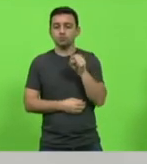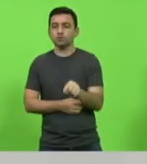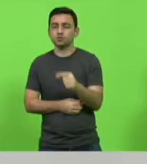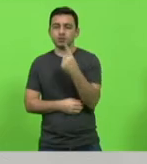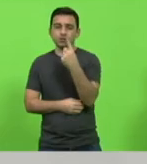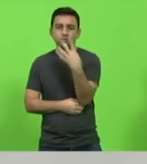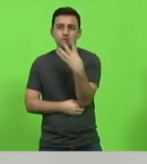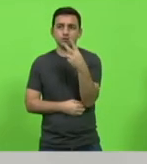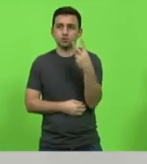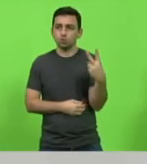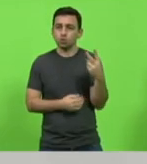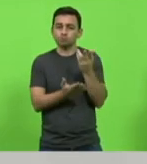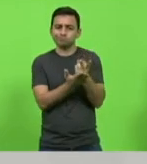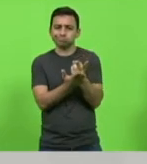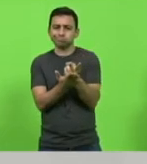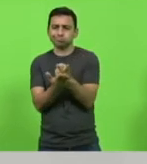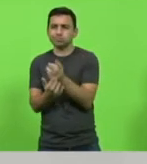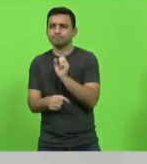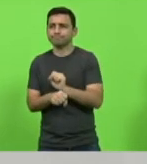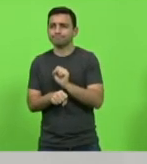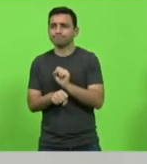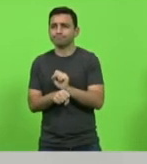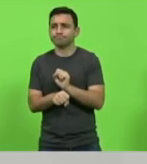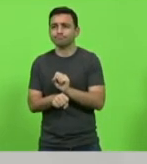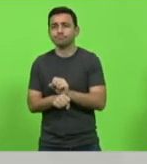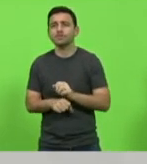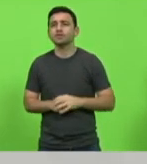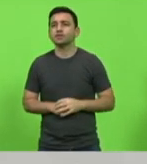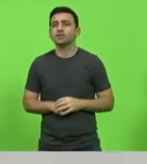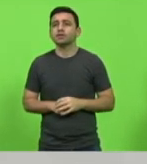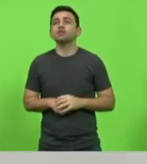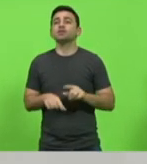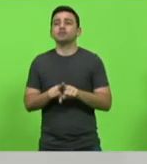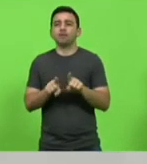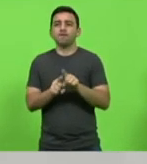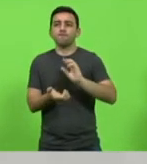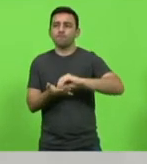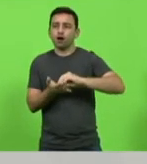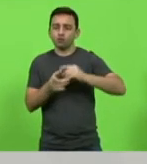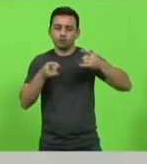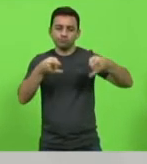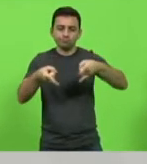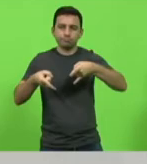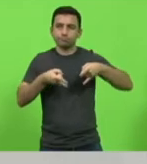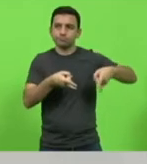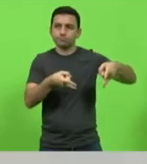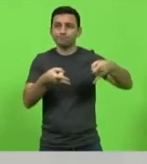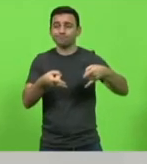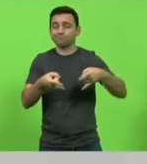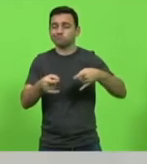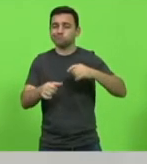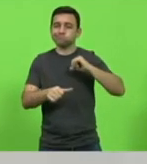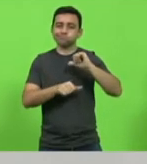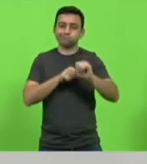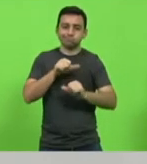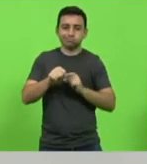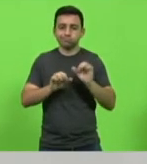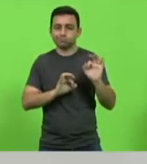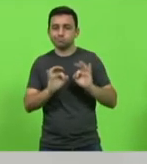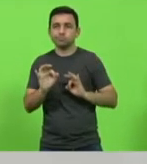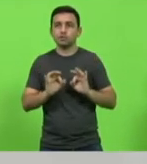142 pacientes nesse momento a falta de leitos está sendo contornada mas a